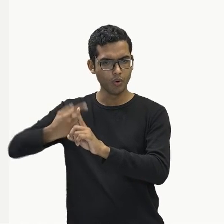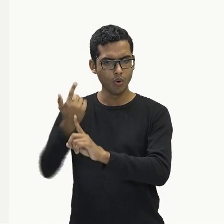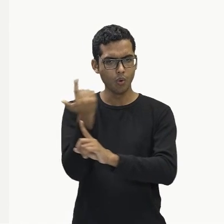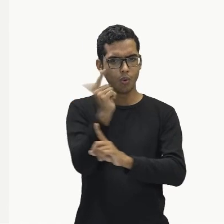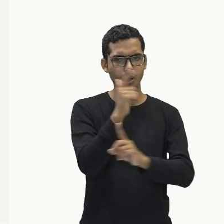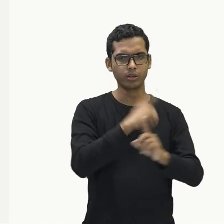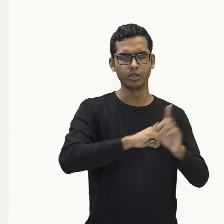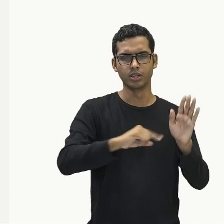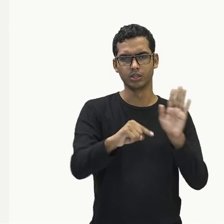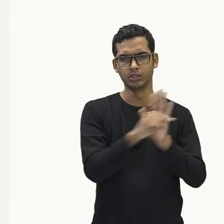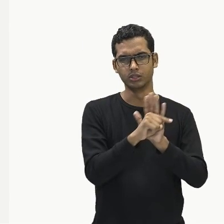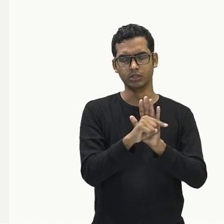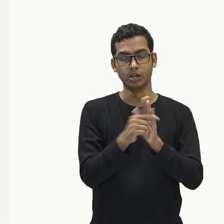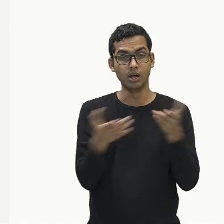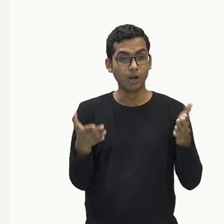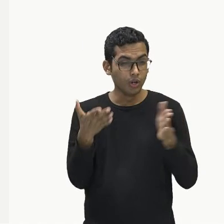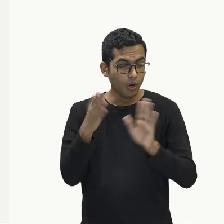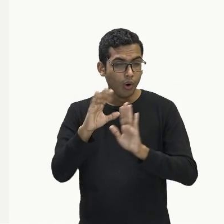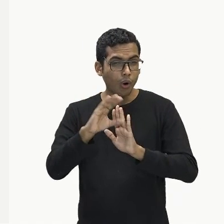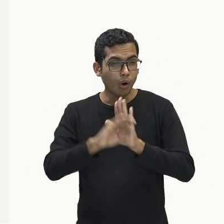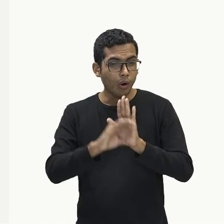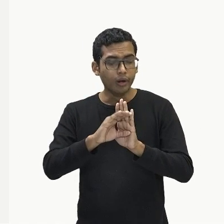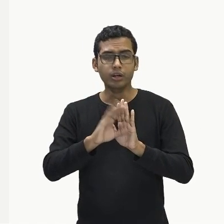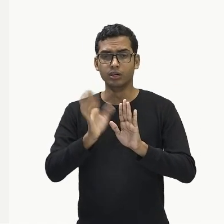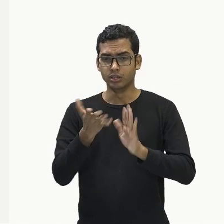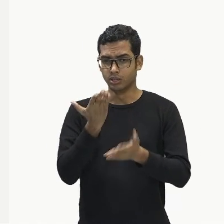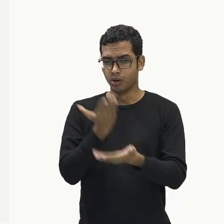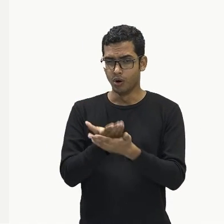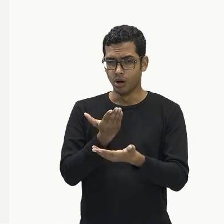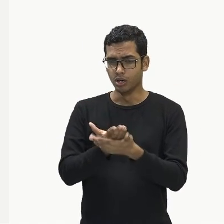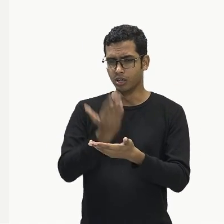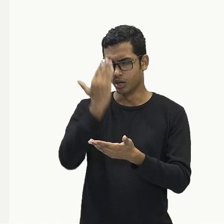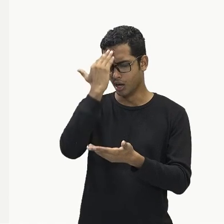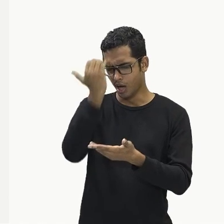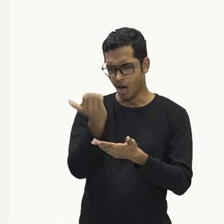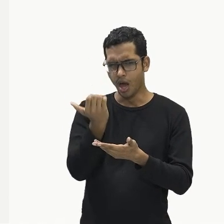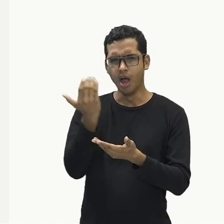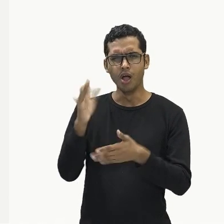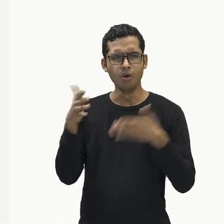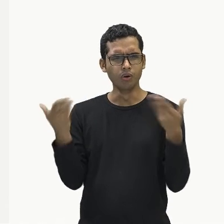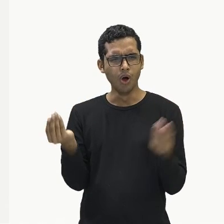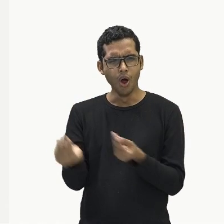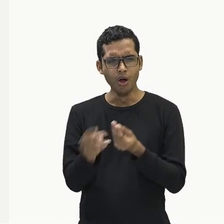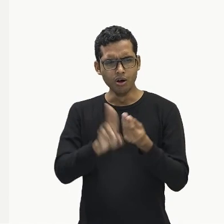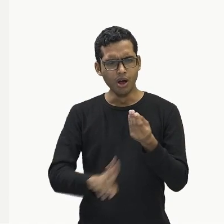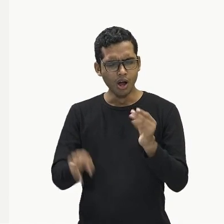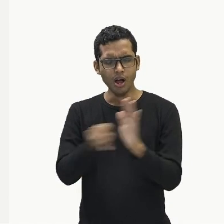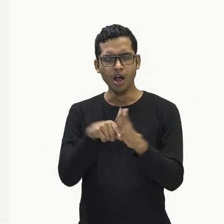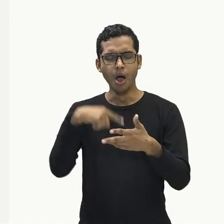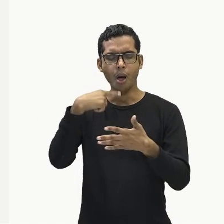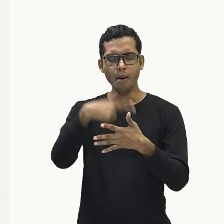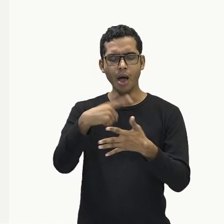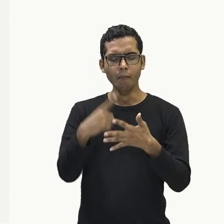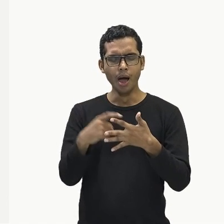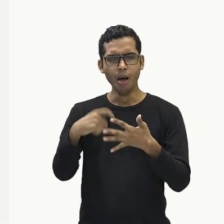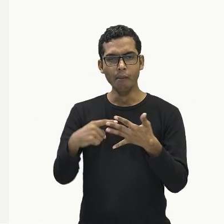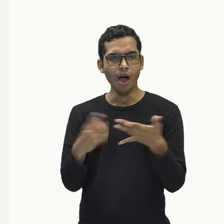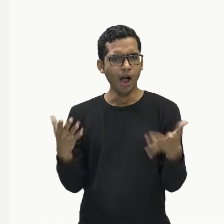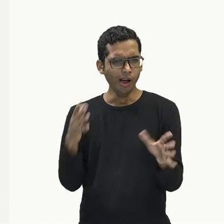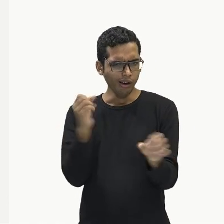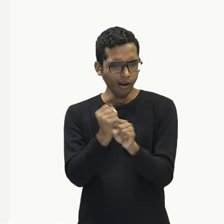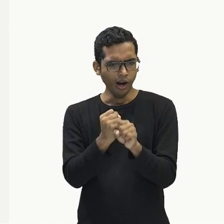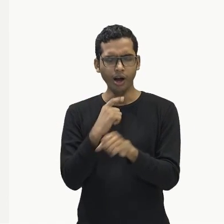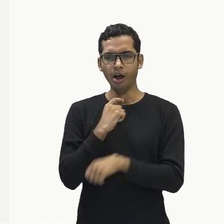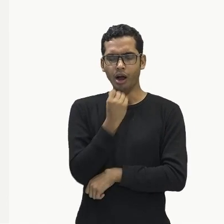já fiz aí a definição, já trabalhei aí os sinais, o que é que eu vou fazer agora? O cálculo. 4 ao quadrado,